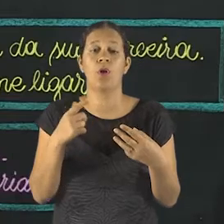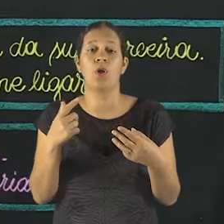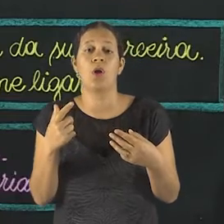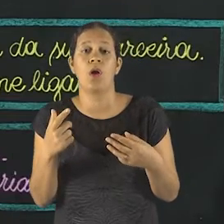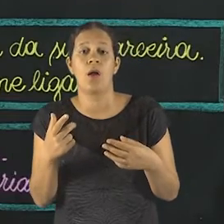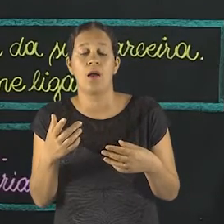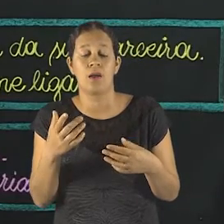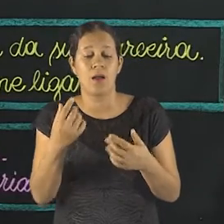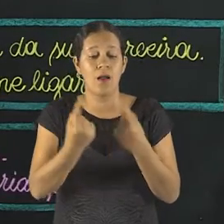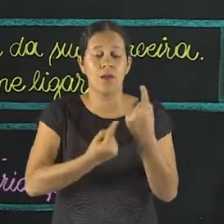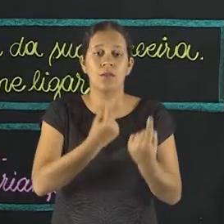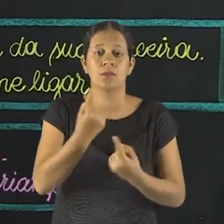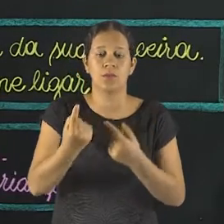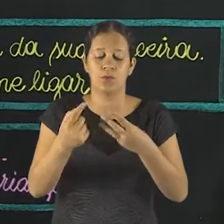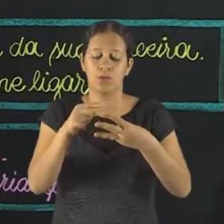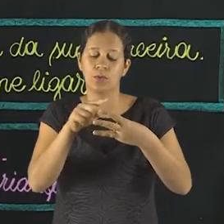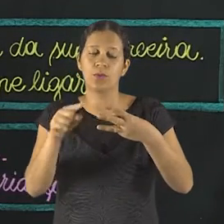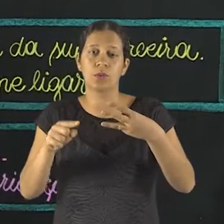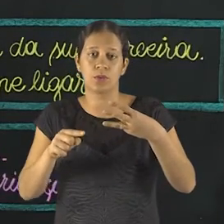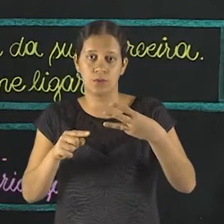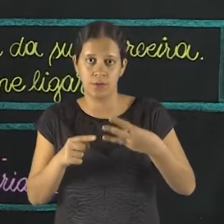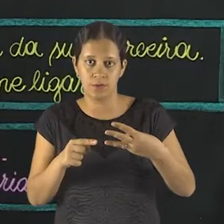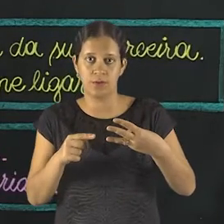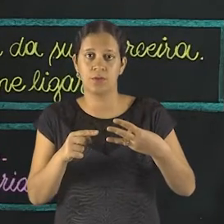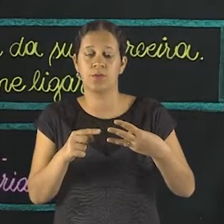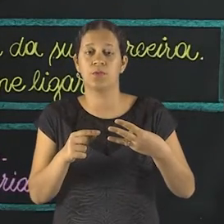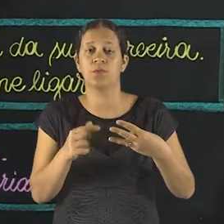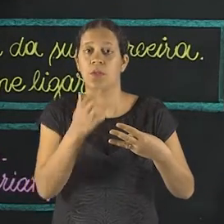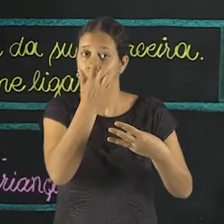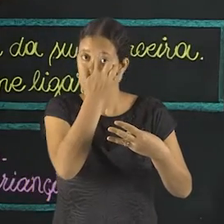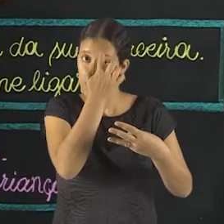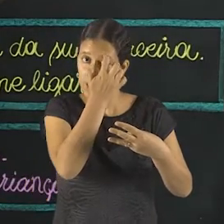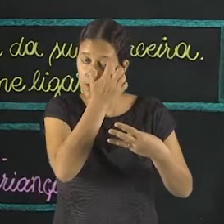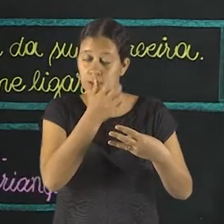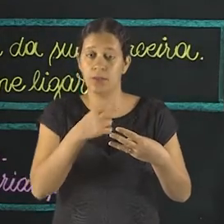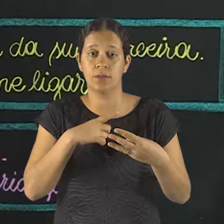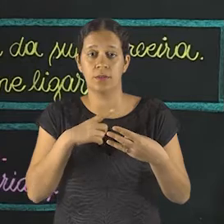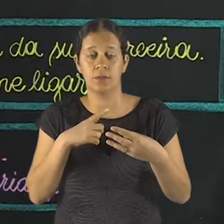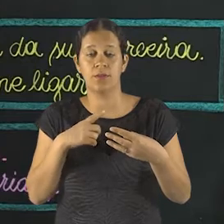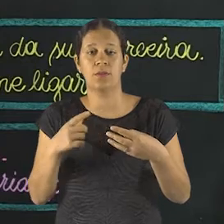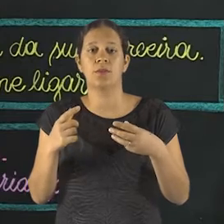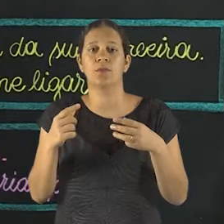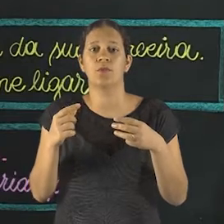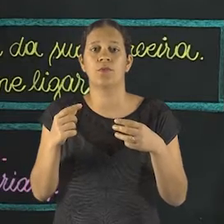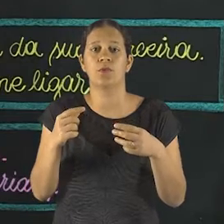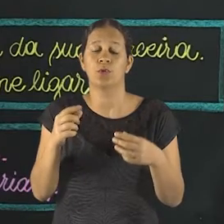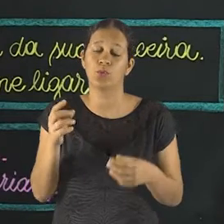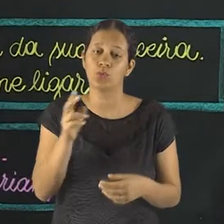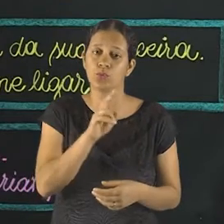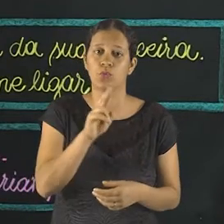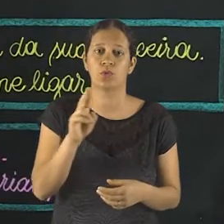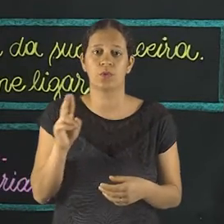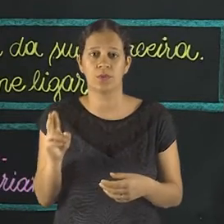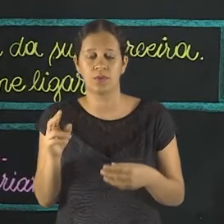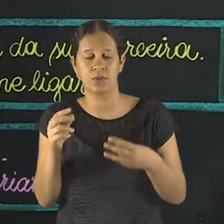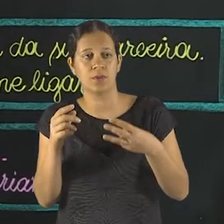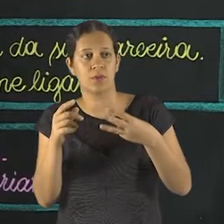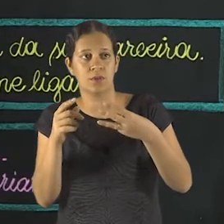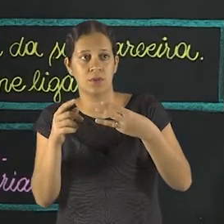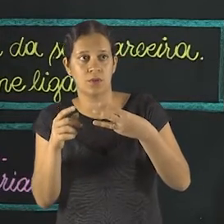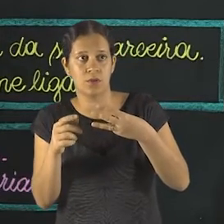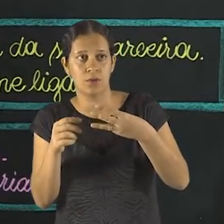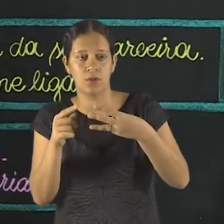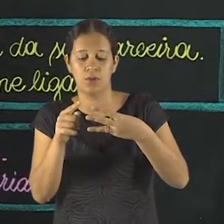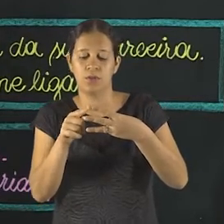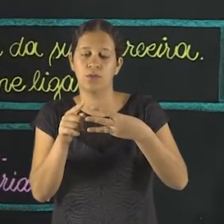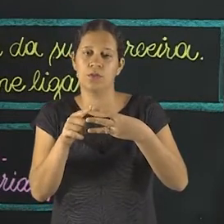Ou seja, cada uma dessas formas pode desempenhar diferentes funções associadas à função de um nome. O infinitivo associado à